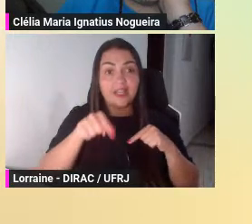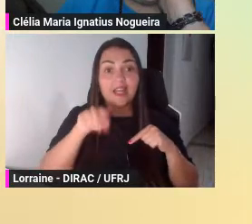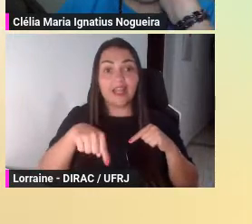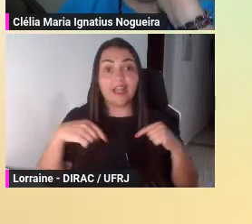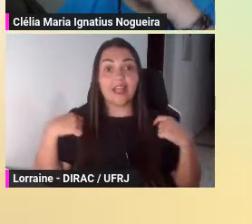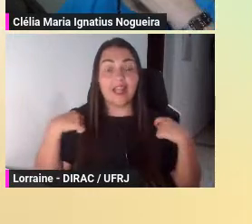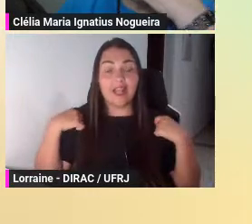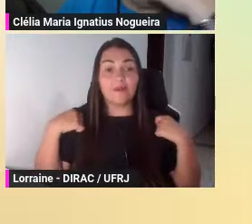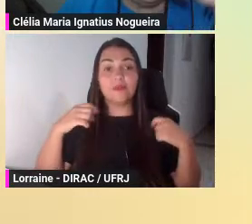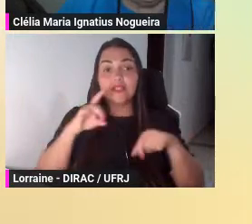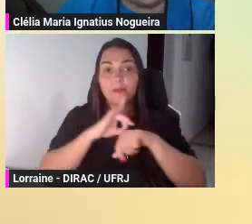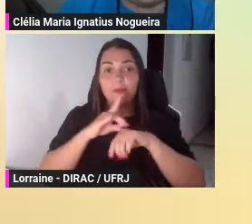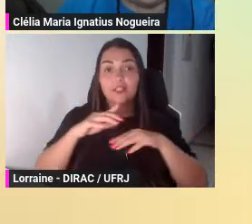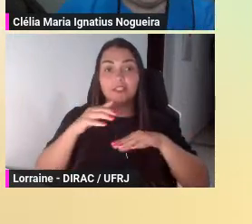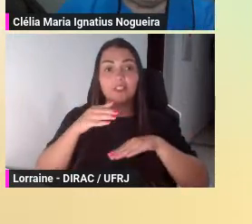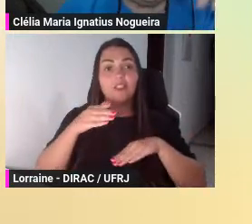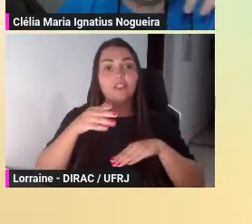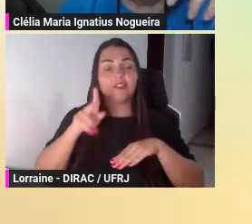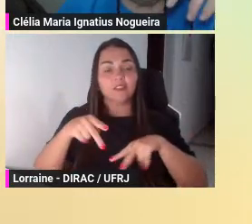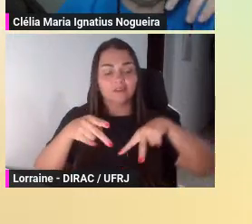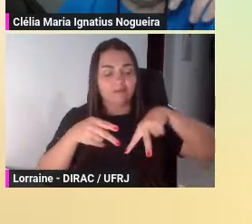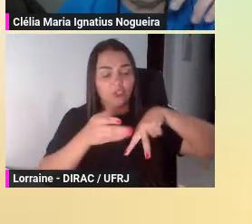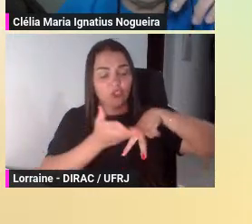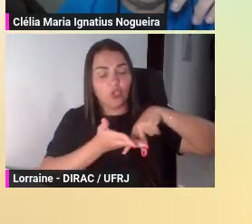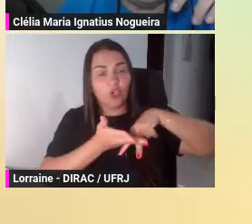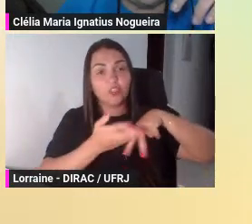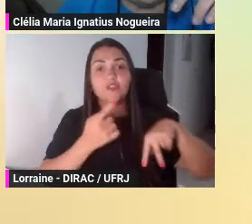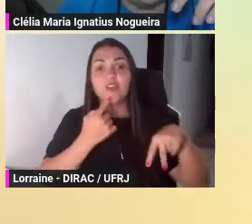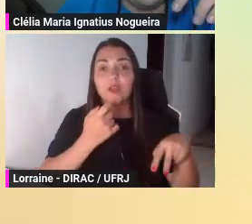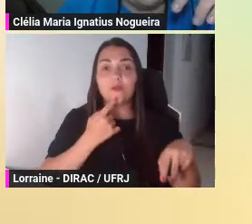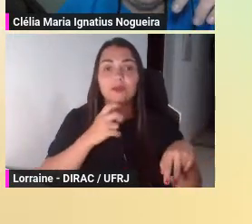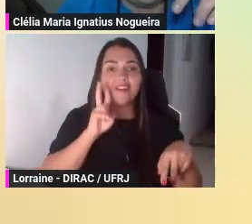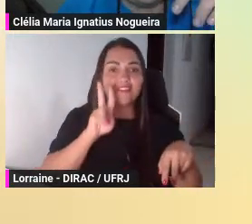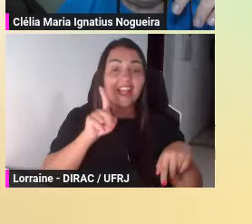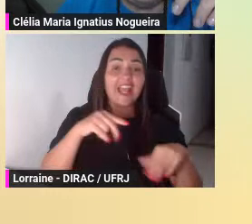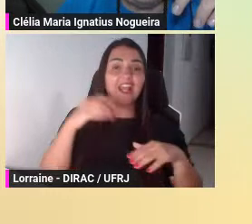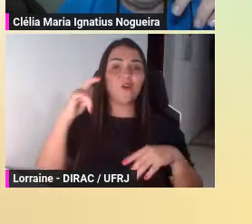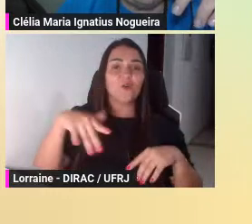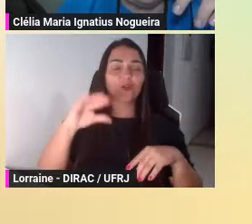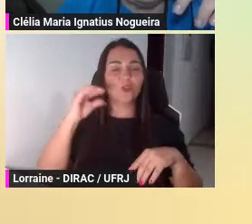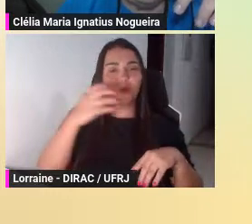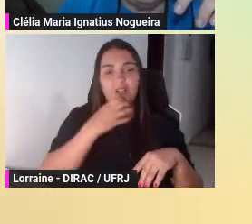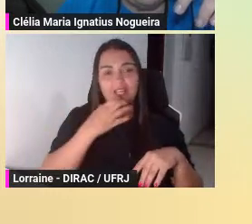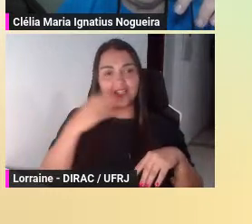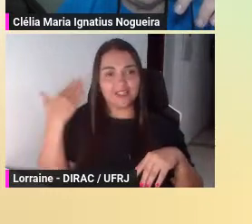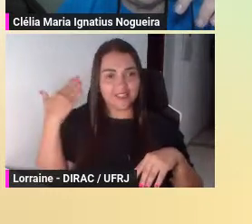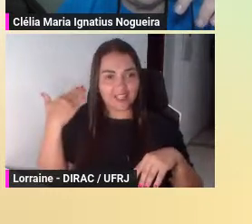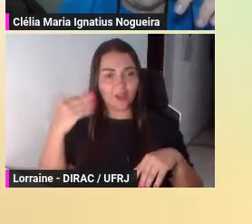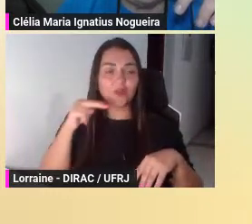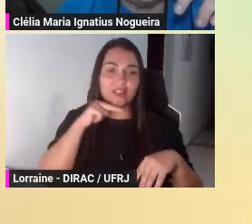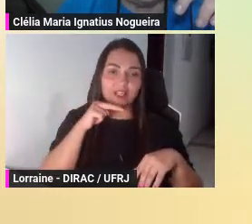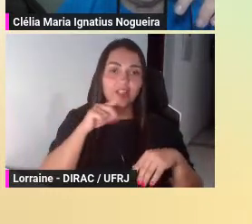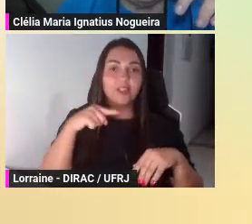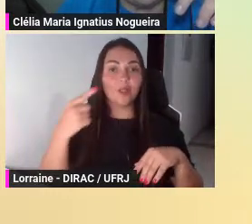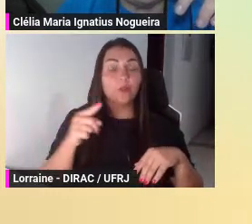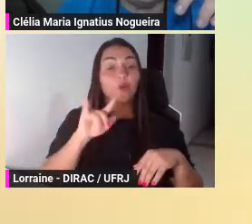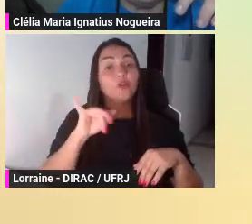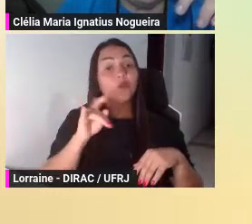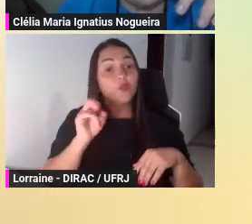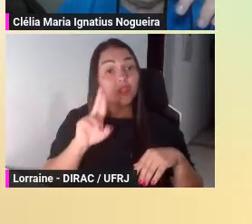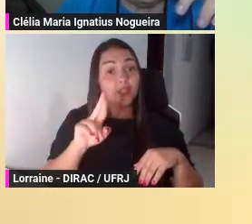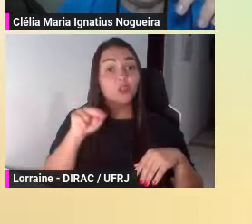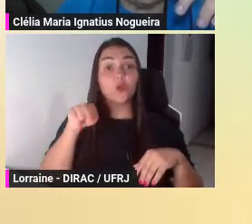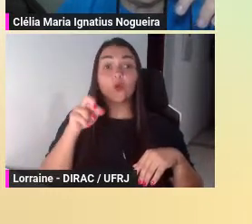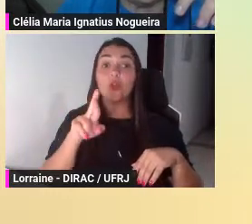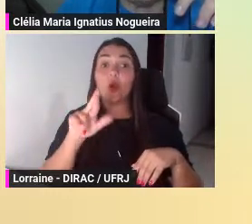short vermelho. Isso foi no último Natal, por isso está todo mundo de vermelho e preto. Pois tem o meu filho Vitor, minha nora Sueli, de vestido preto,